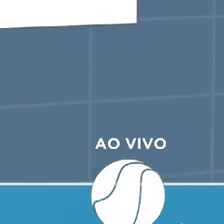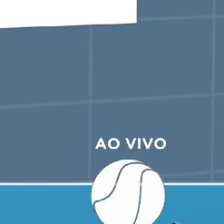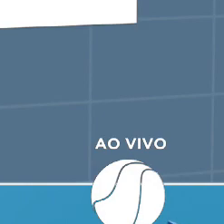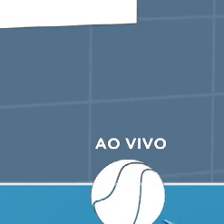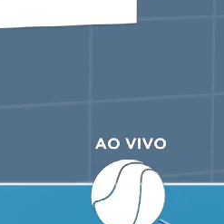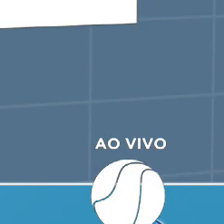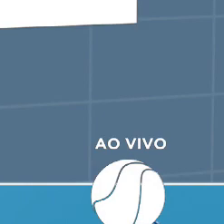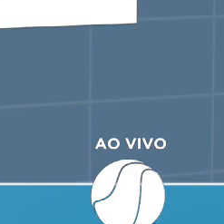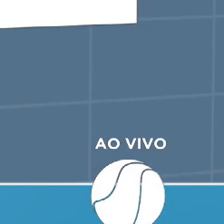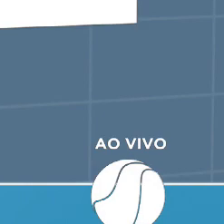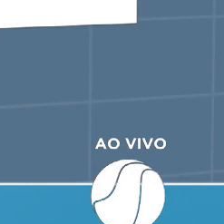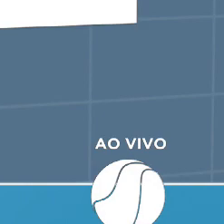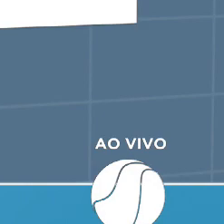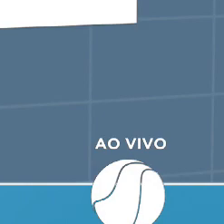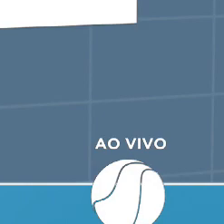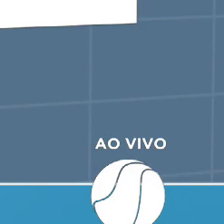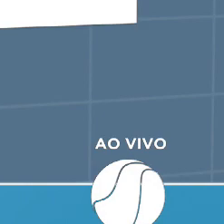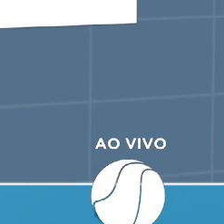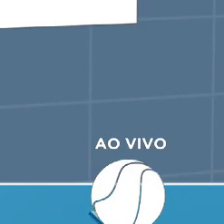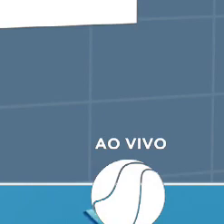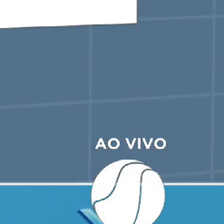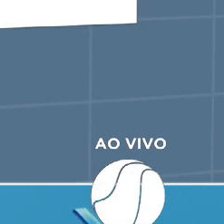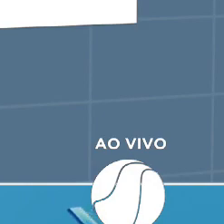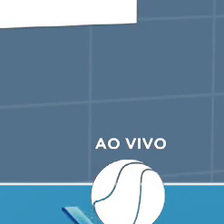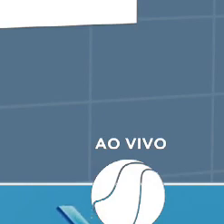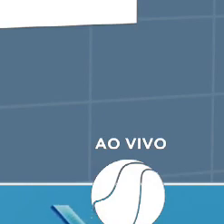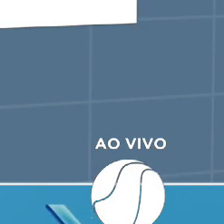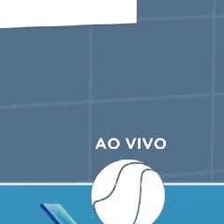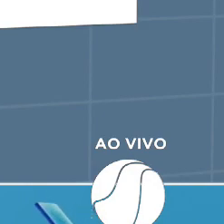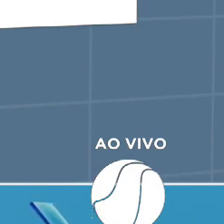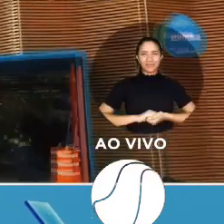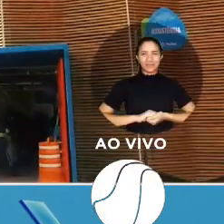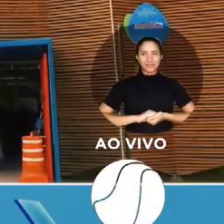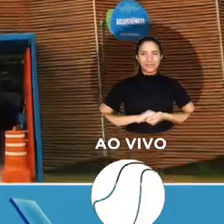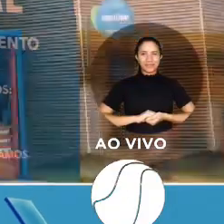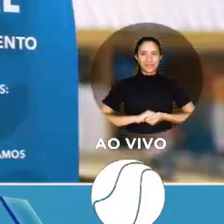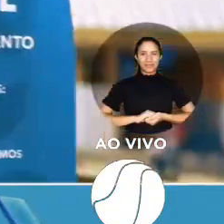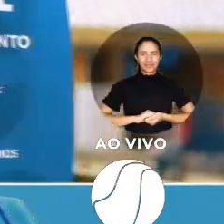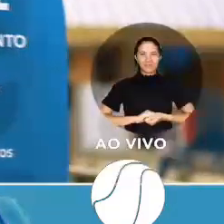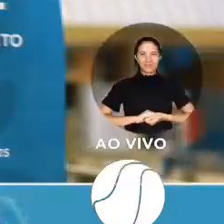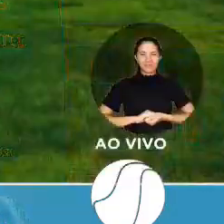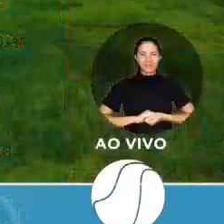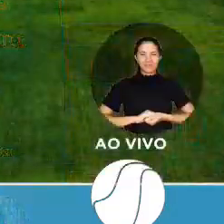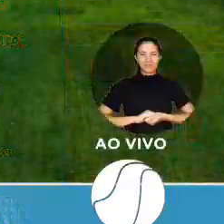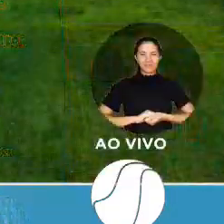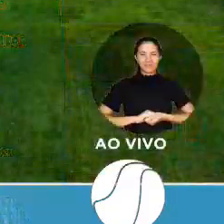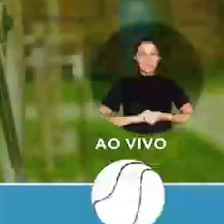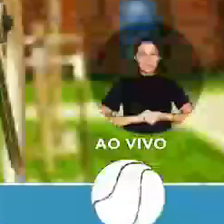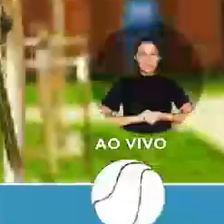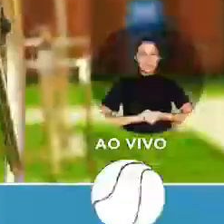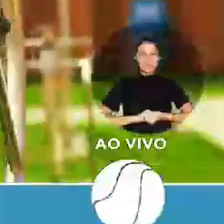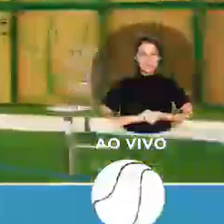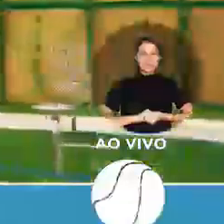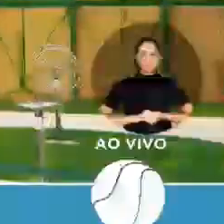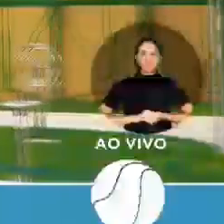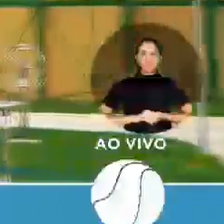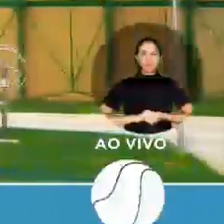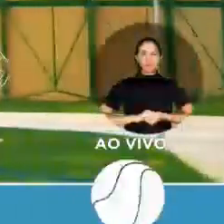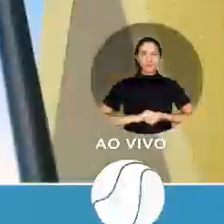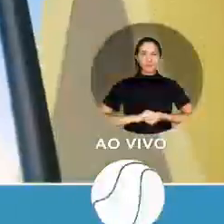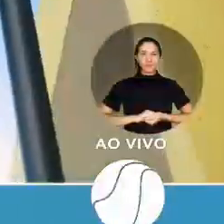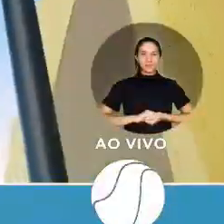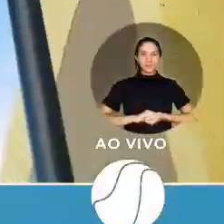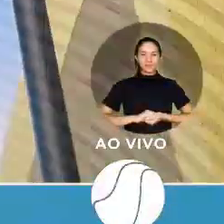realizado, de um serviço que já foi garantido, aprovado na Alepa ainda no ano passado, para tentar de alguma